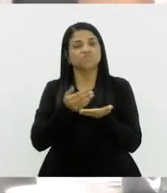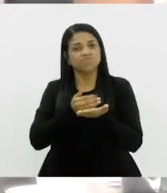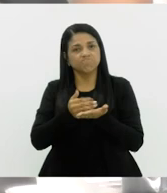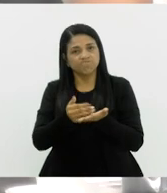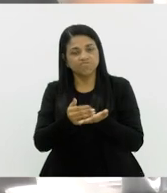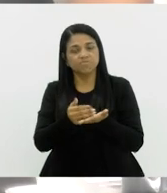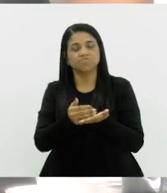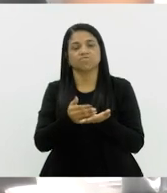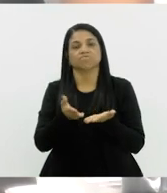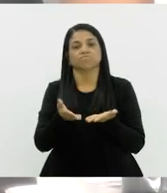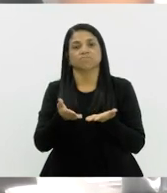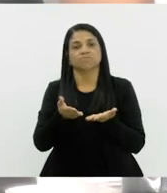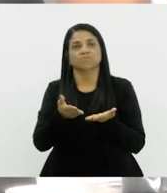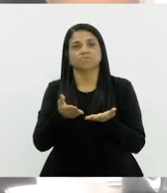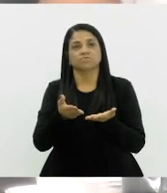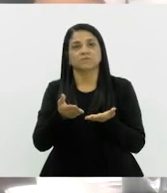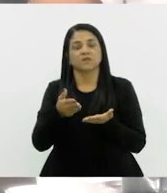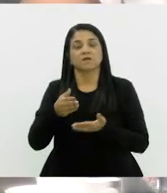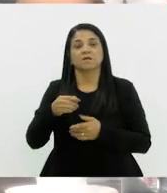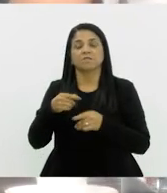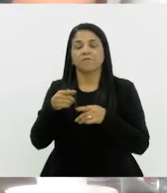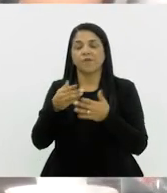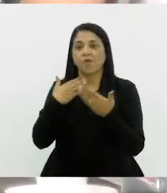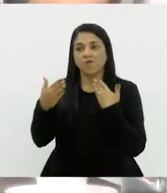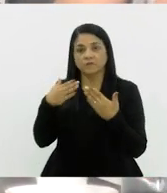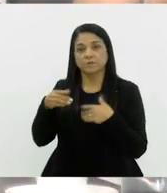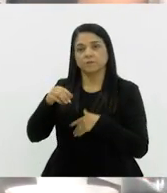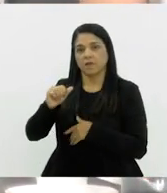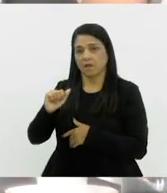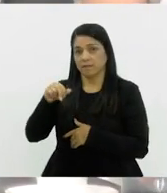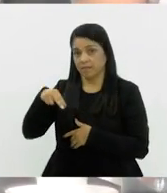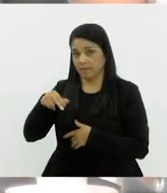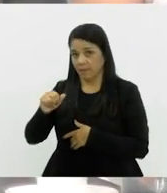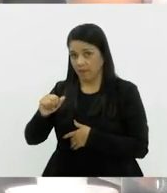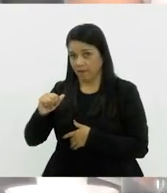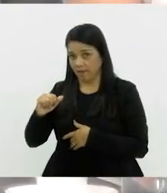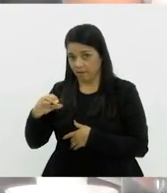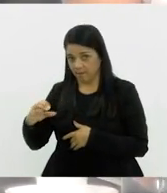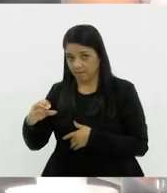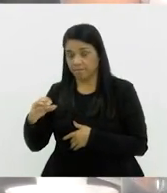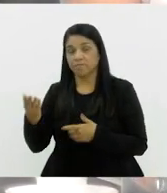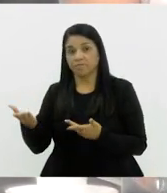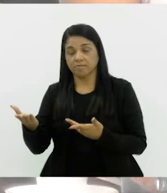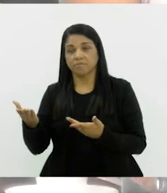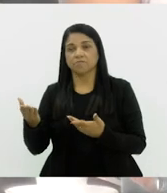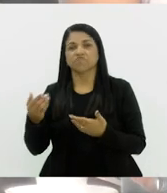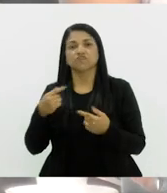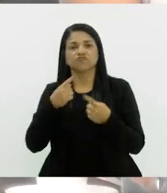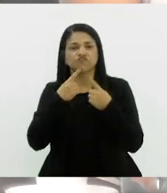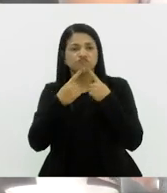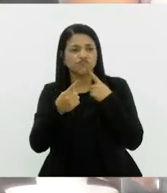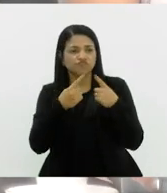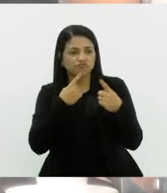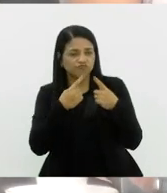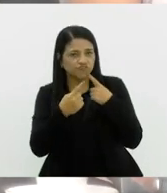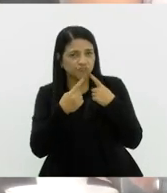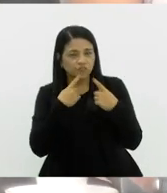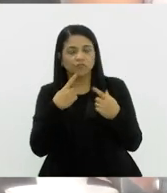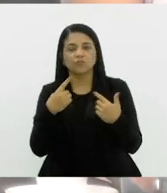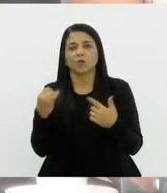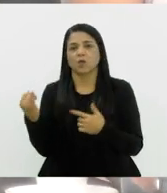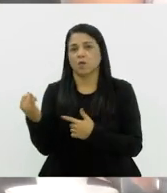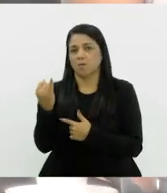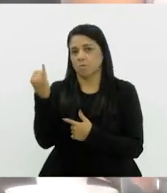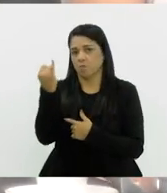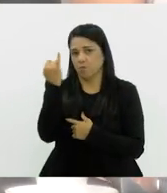nós havíamos acionado a ANAC, mas nós vimos que o diálogo seria muito importante